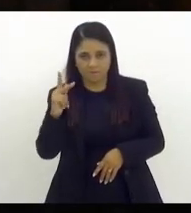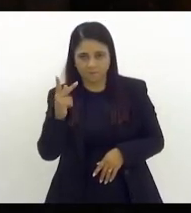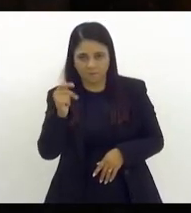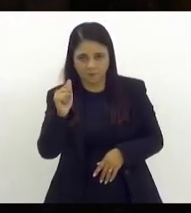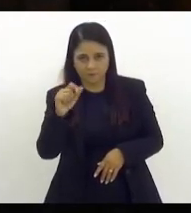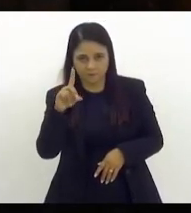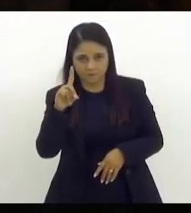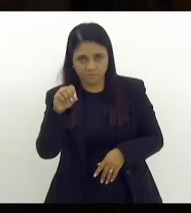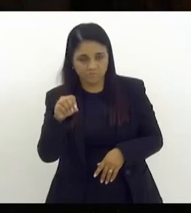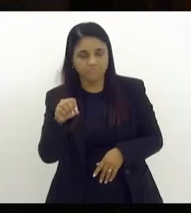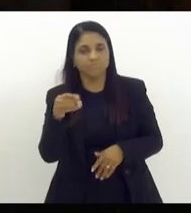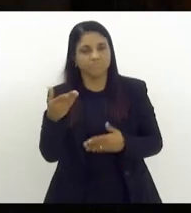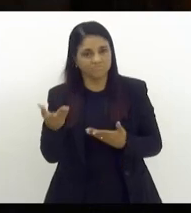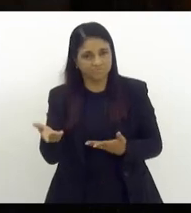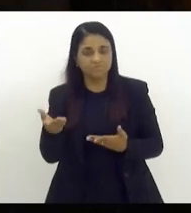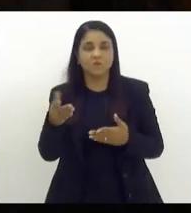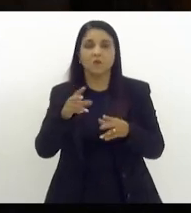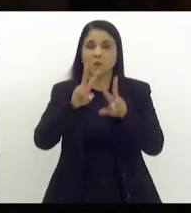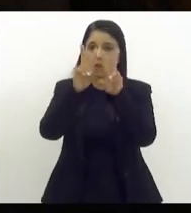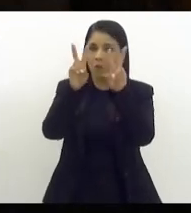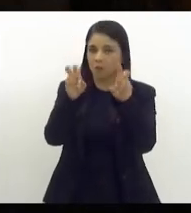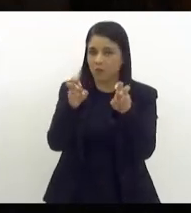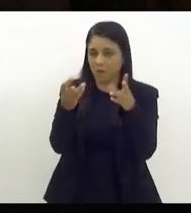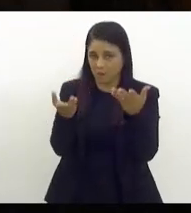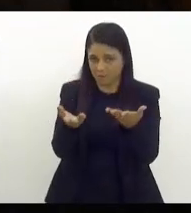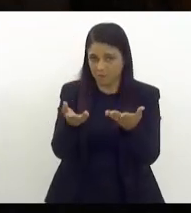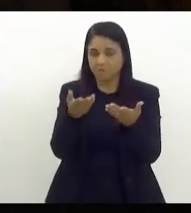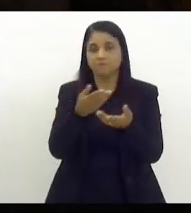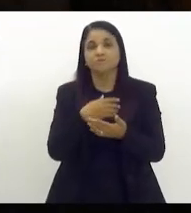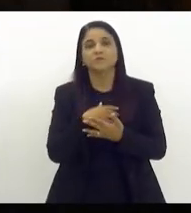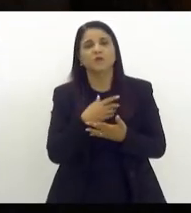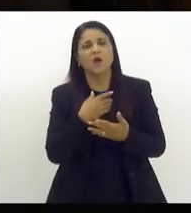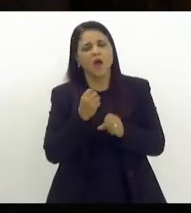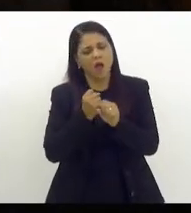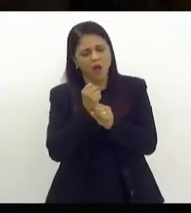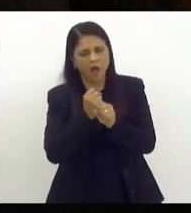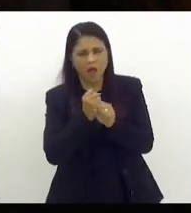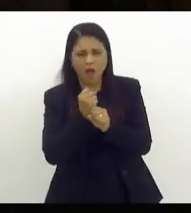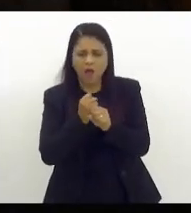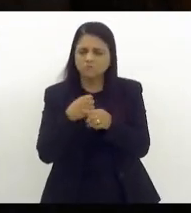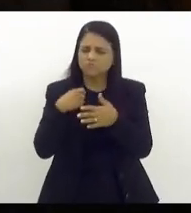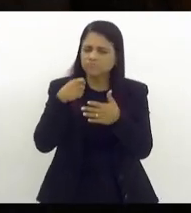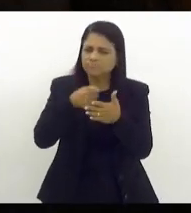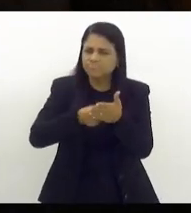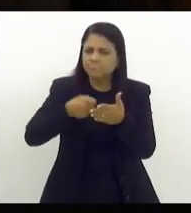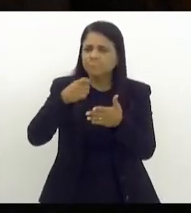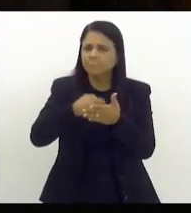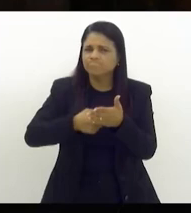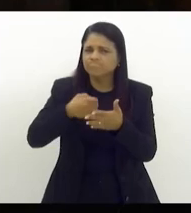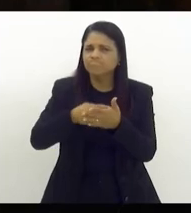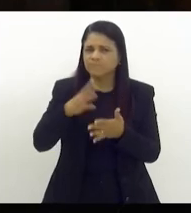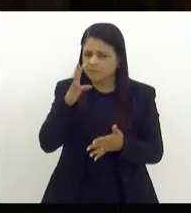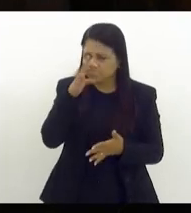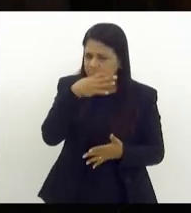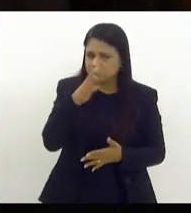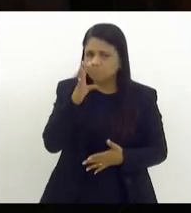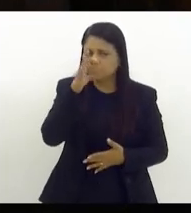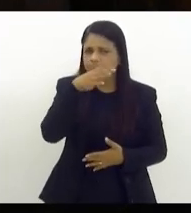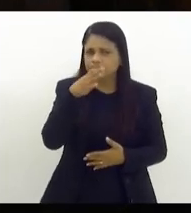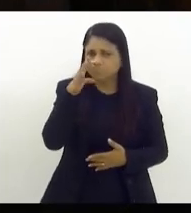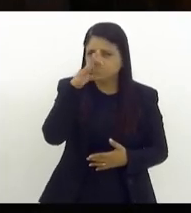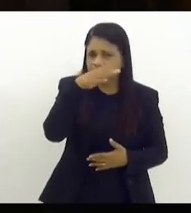tema. Já venho de alguns anos insistindo, deputada